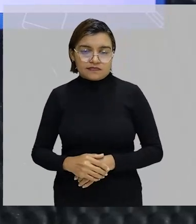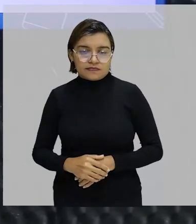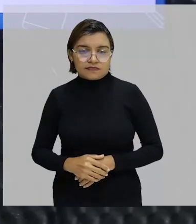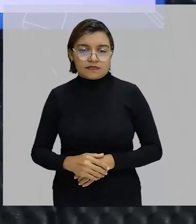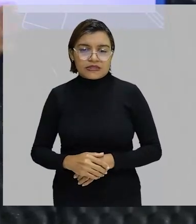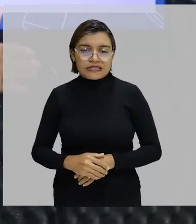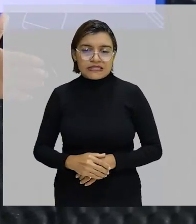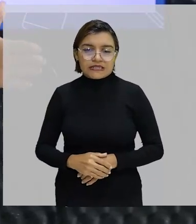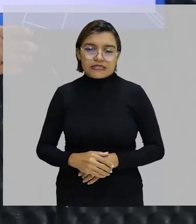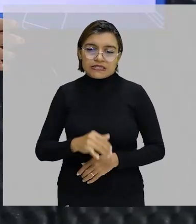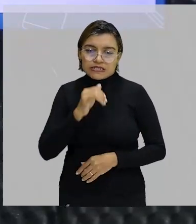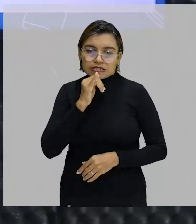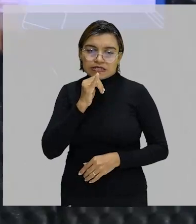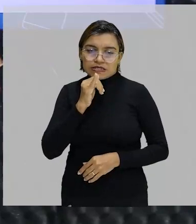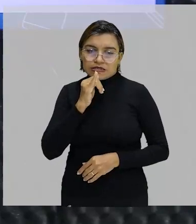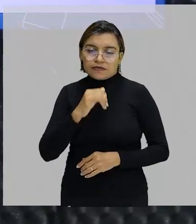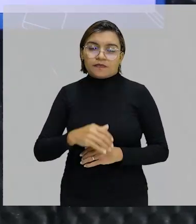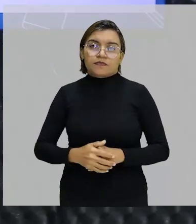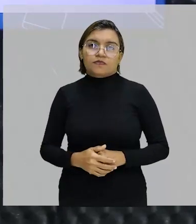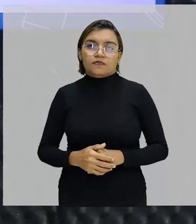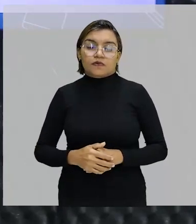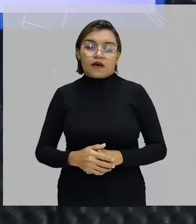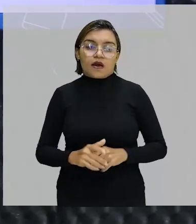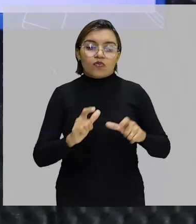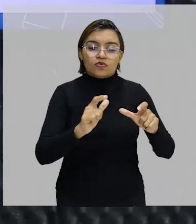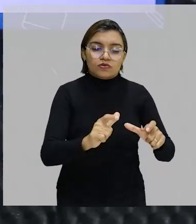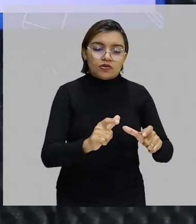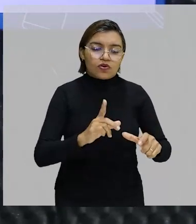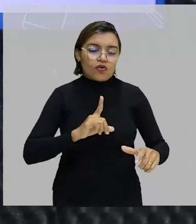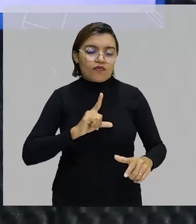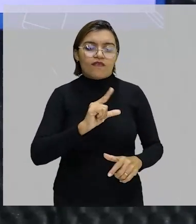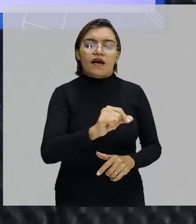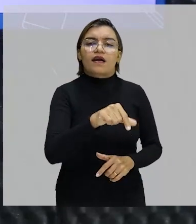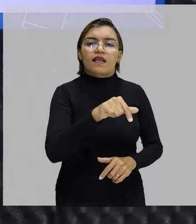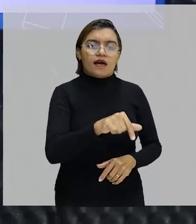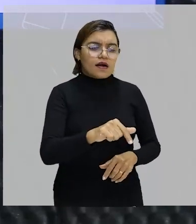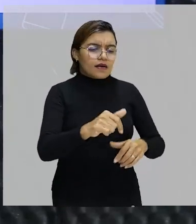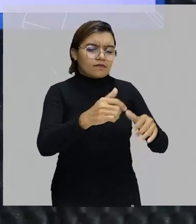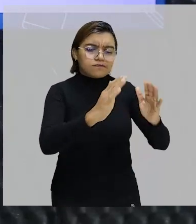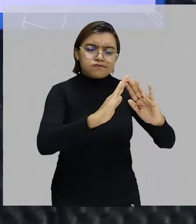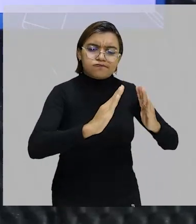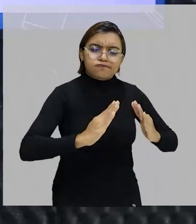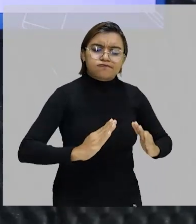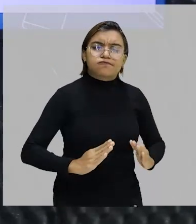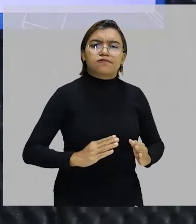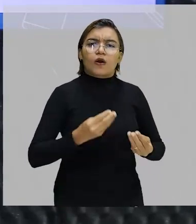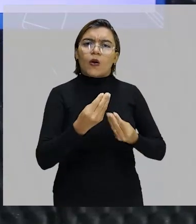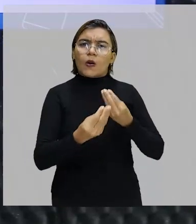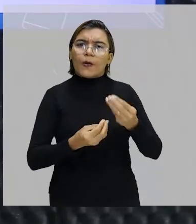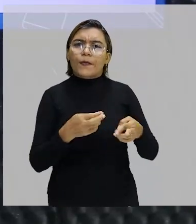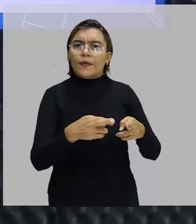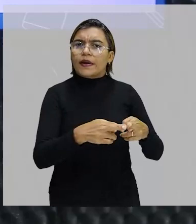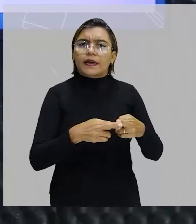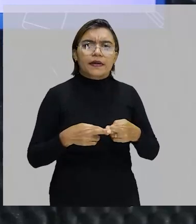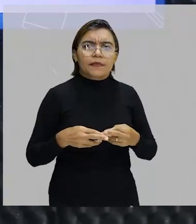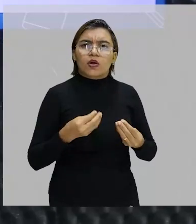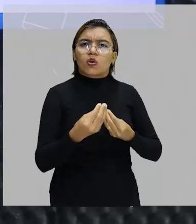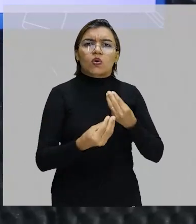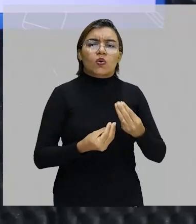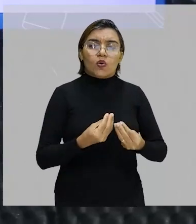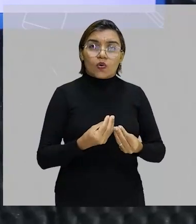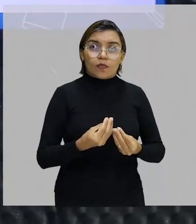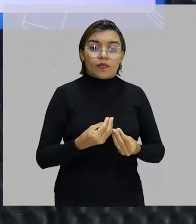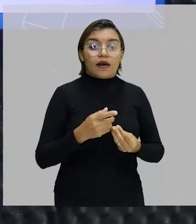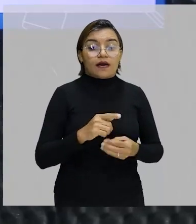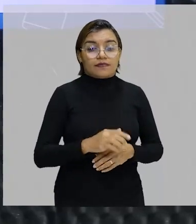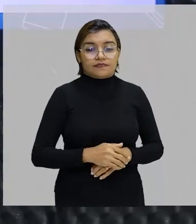colocado num setor e aí ainda não foi analisado. Como é que está o requerimento? Como é que está o andamento? Está em